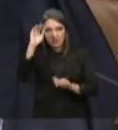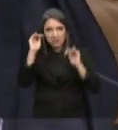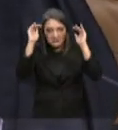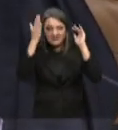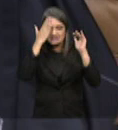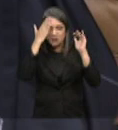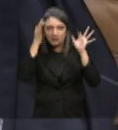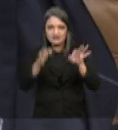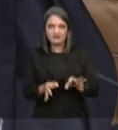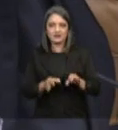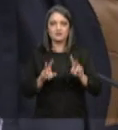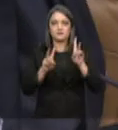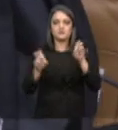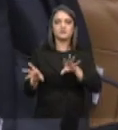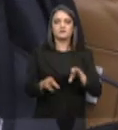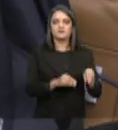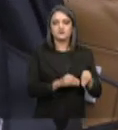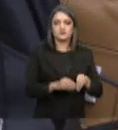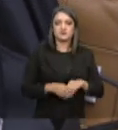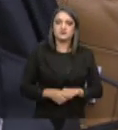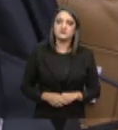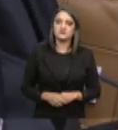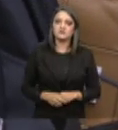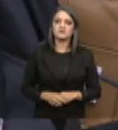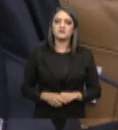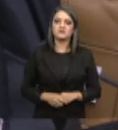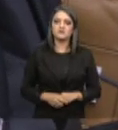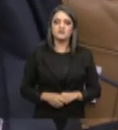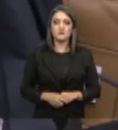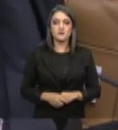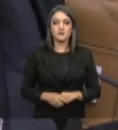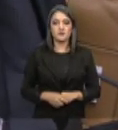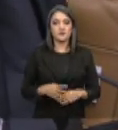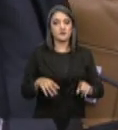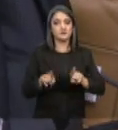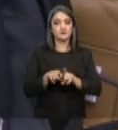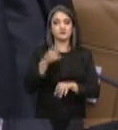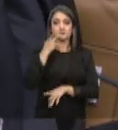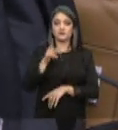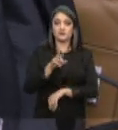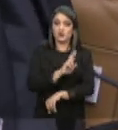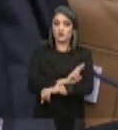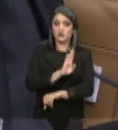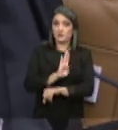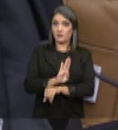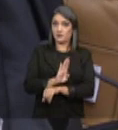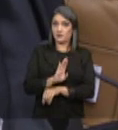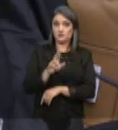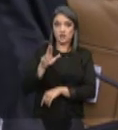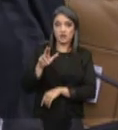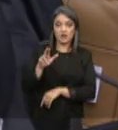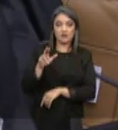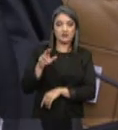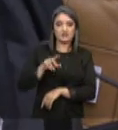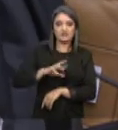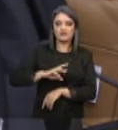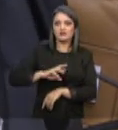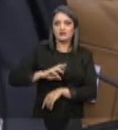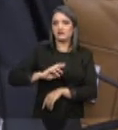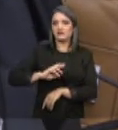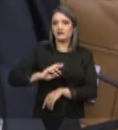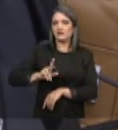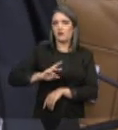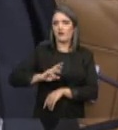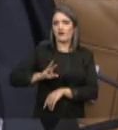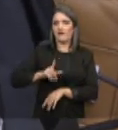aspas da citação permita-me dizer porém que Rui jamais esteve no estatuto que ele